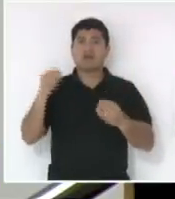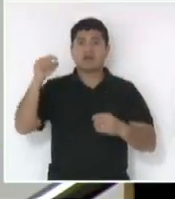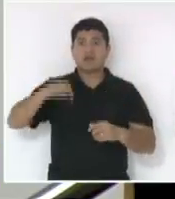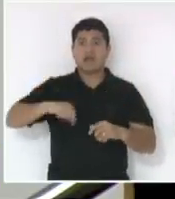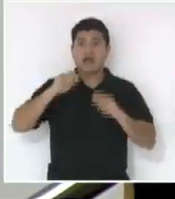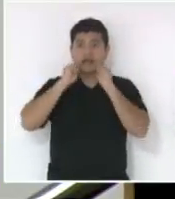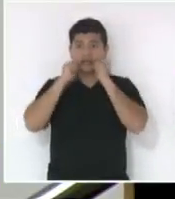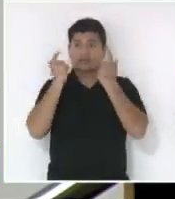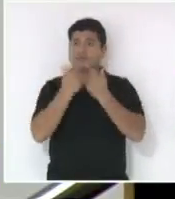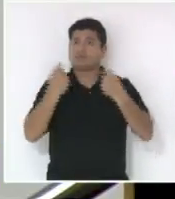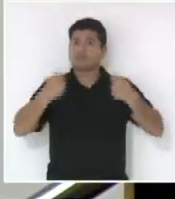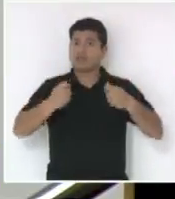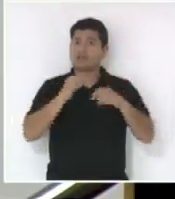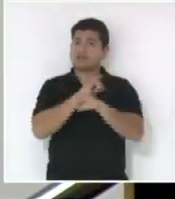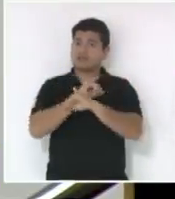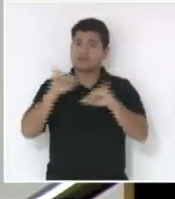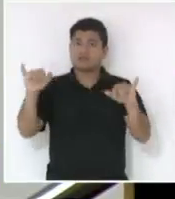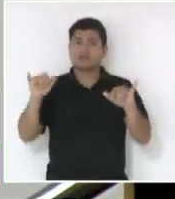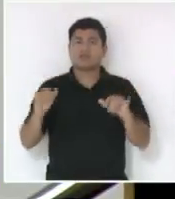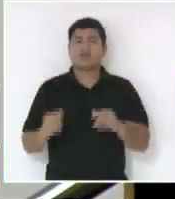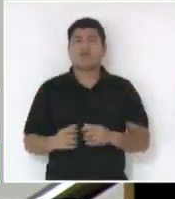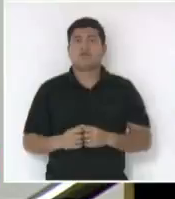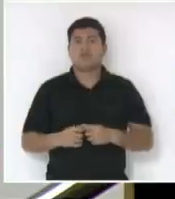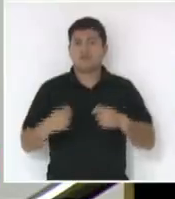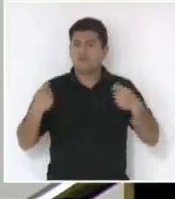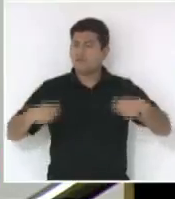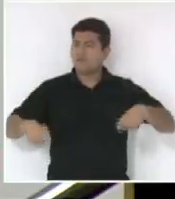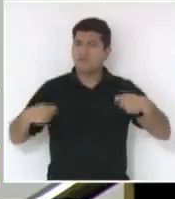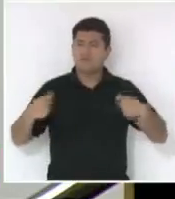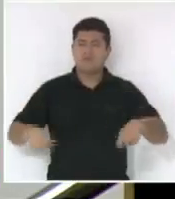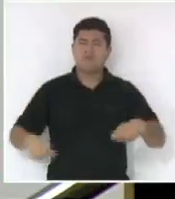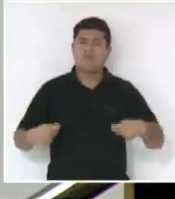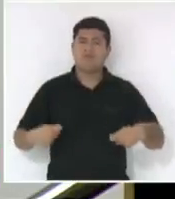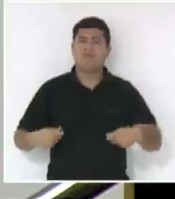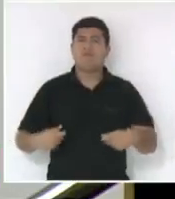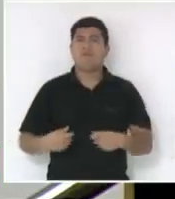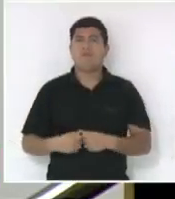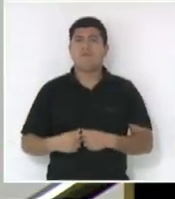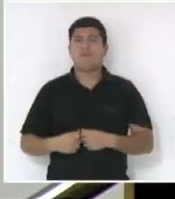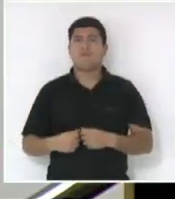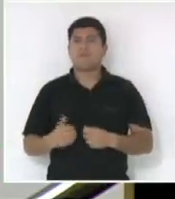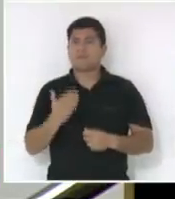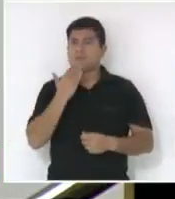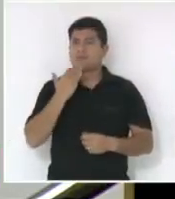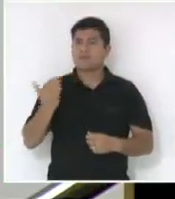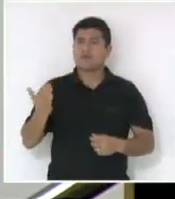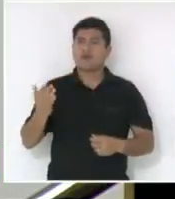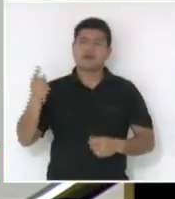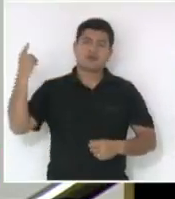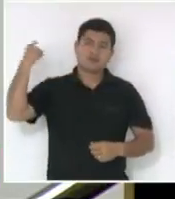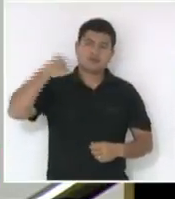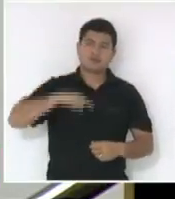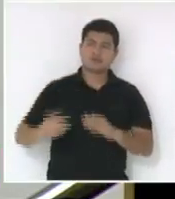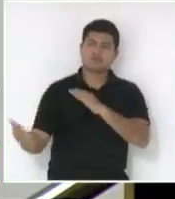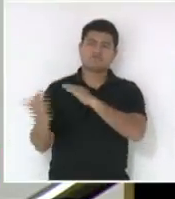manifestar. Essa casa precisa se manifestar. E peço ao Silvio que nos ajude nisso.